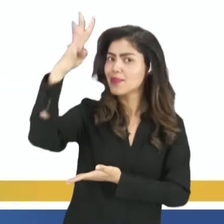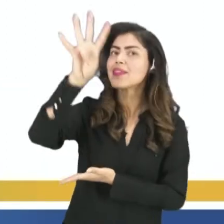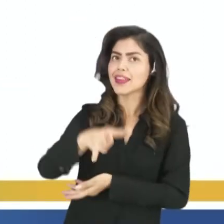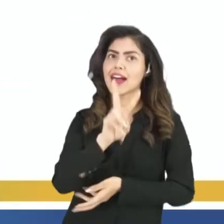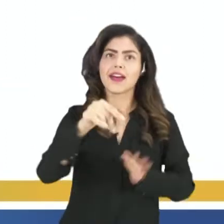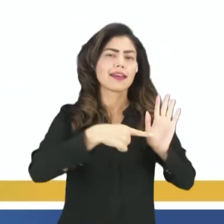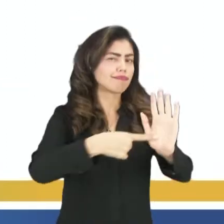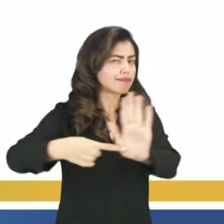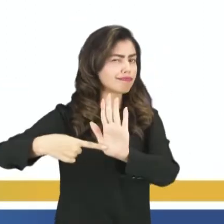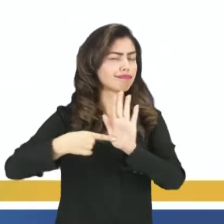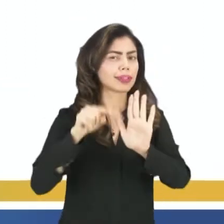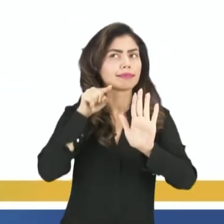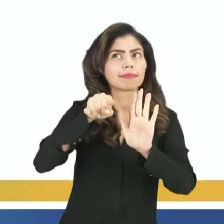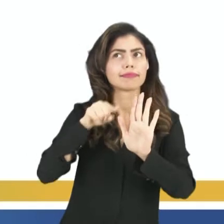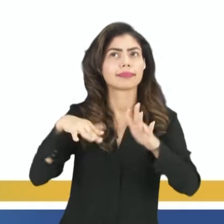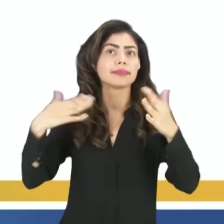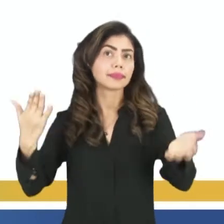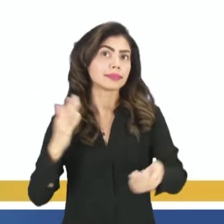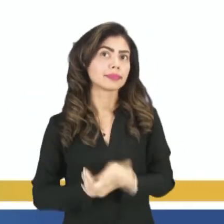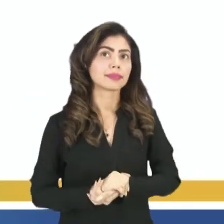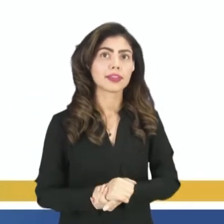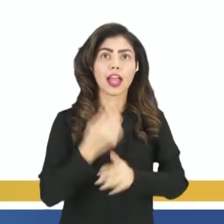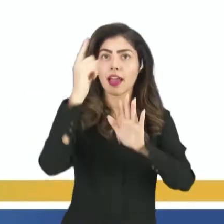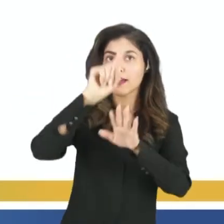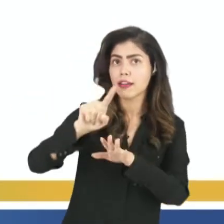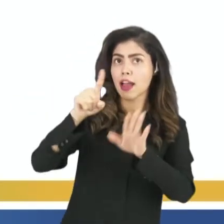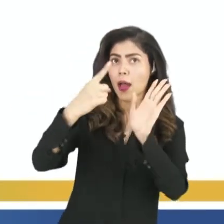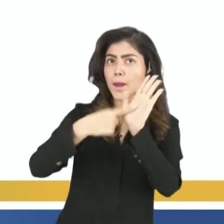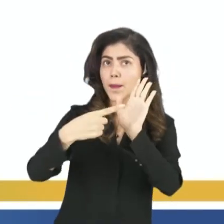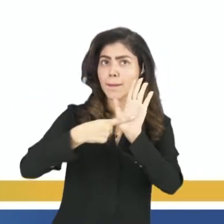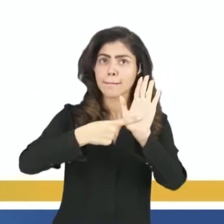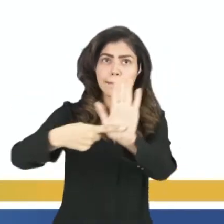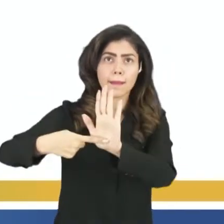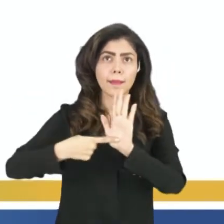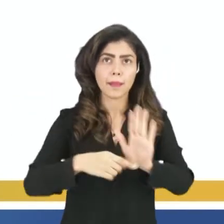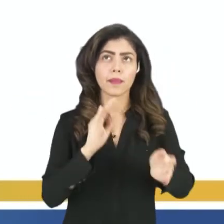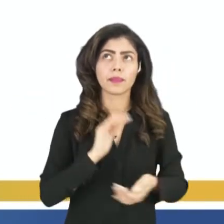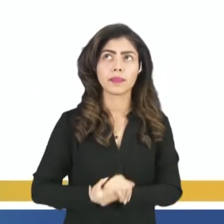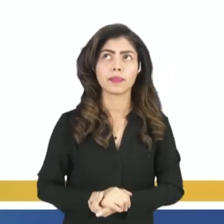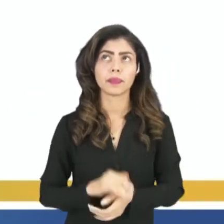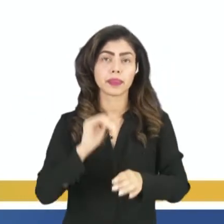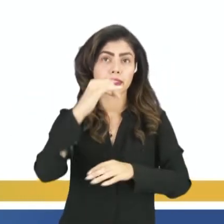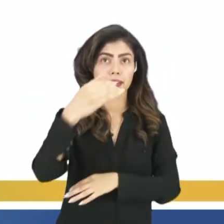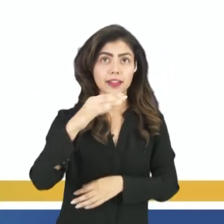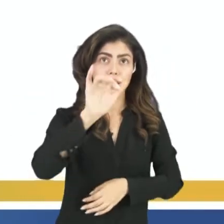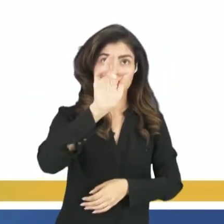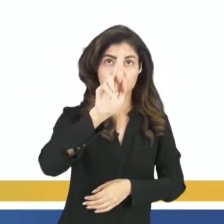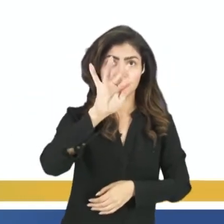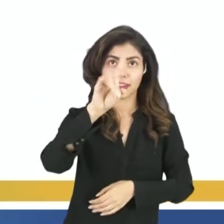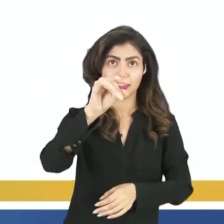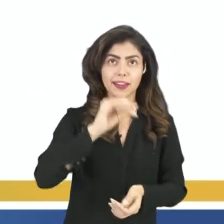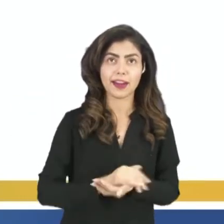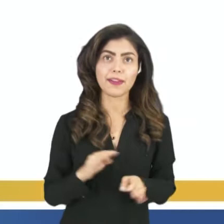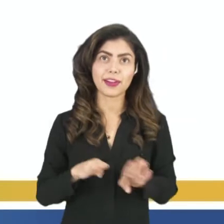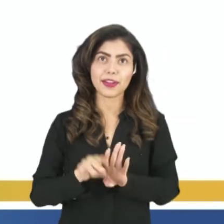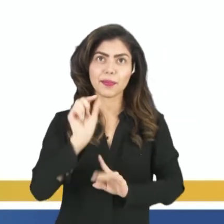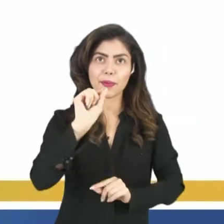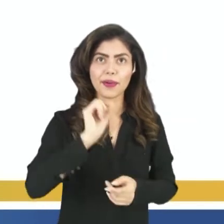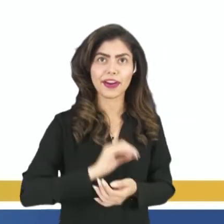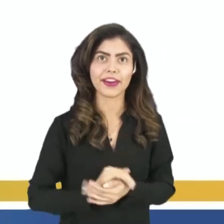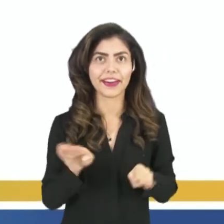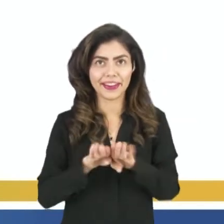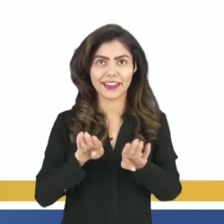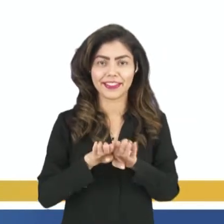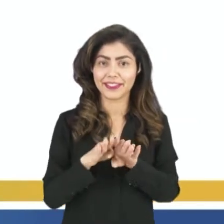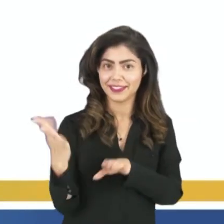representada desta forma, com as marcas e a frequência absoluta. No caso Ford, quantas pessoas aqui,